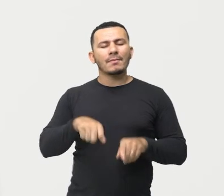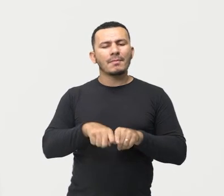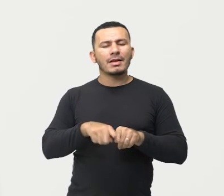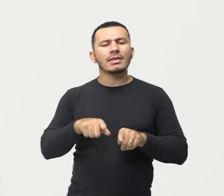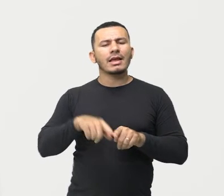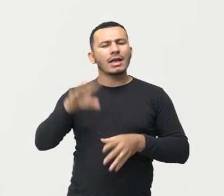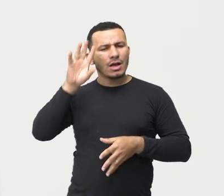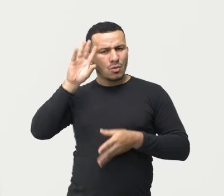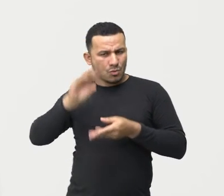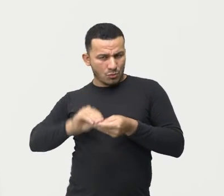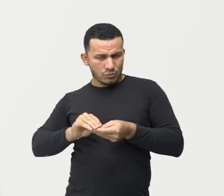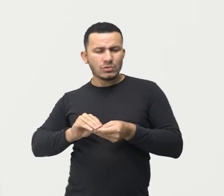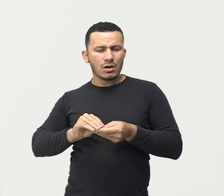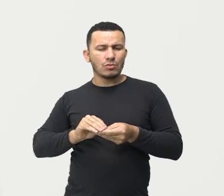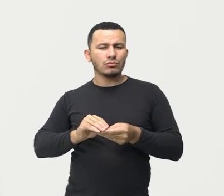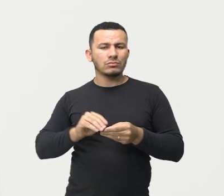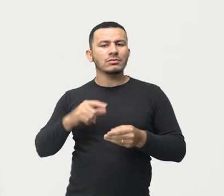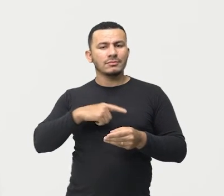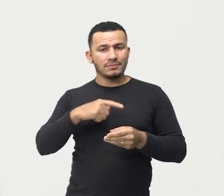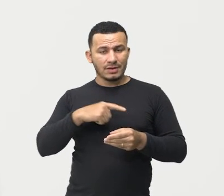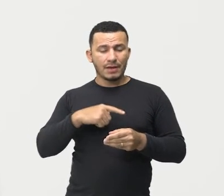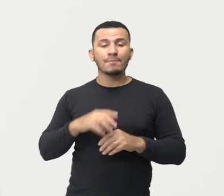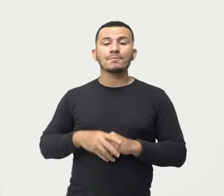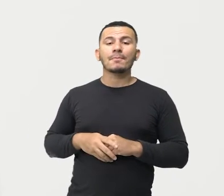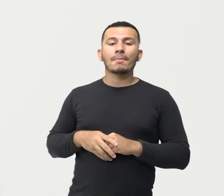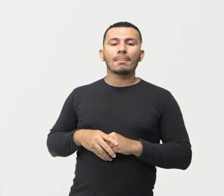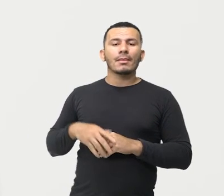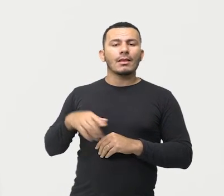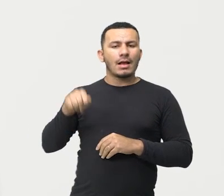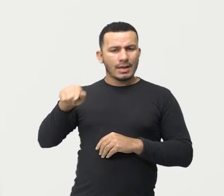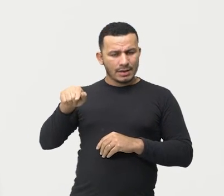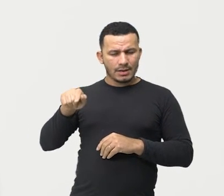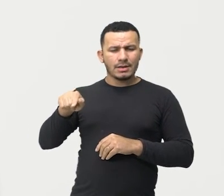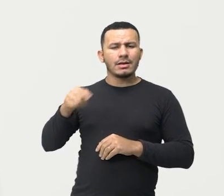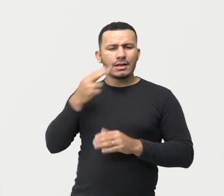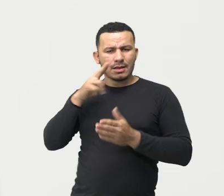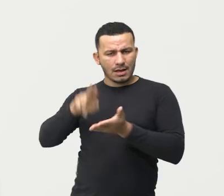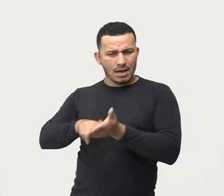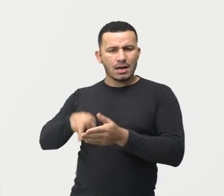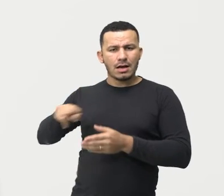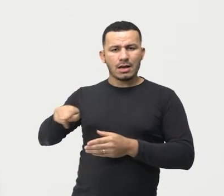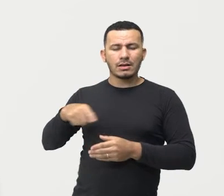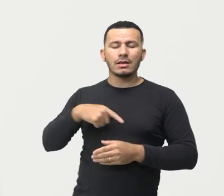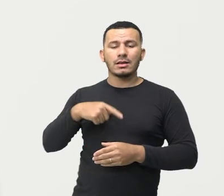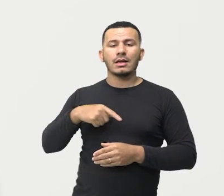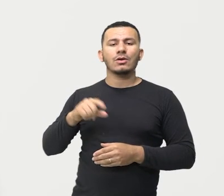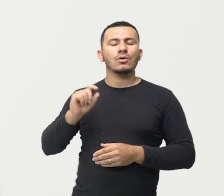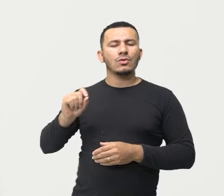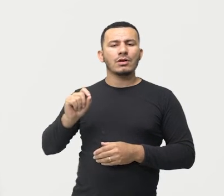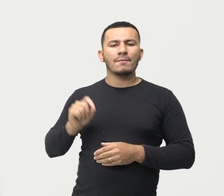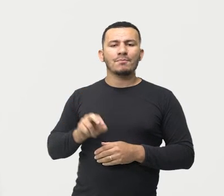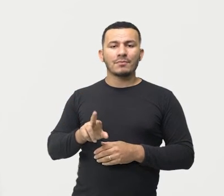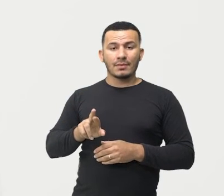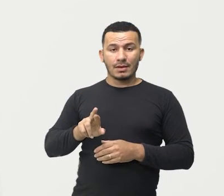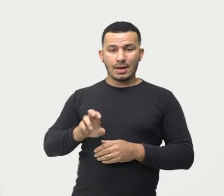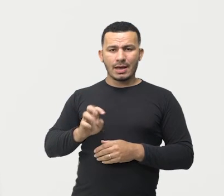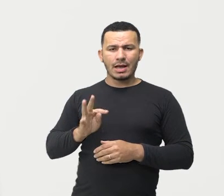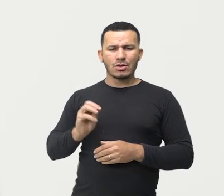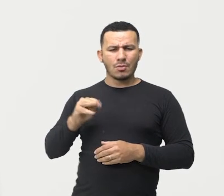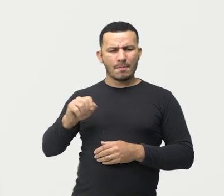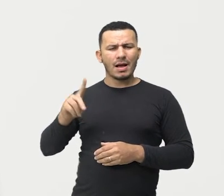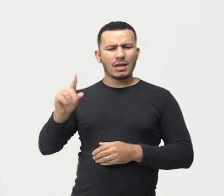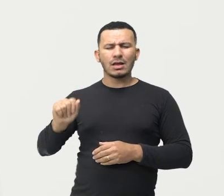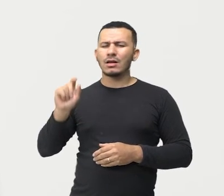conclusão, retomando a opinião expressa. No caso do nosso exemplo, essa retomada se dá quando ela